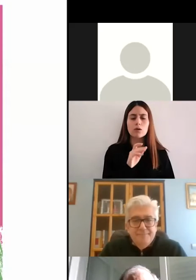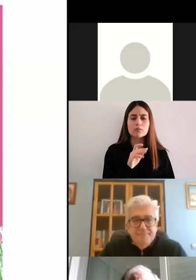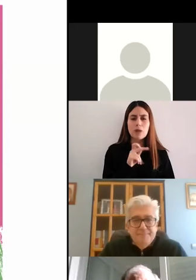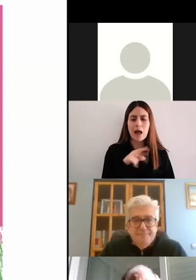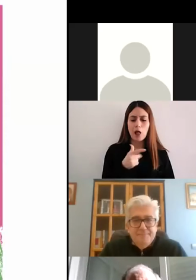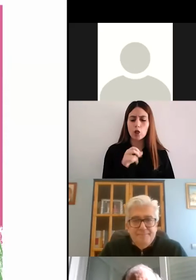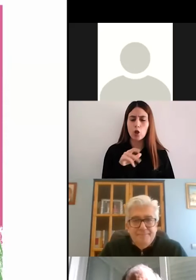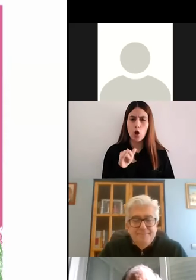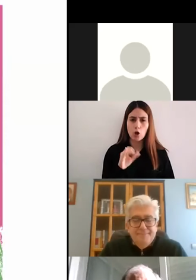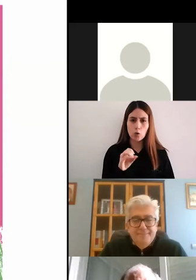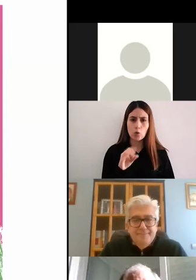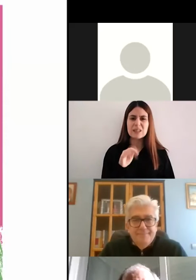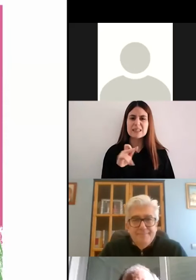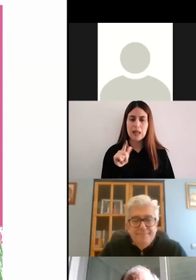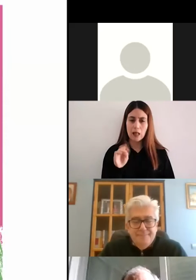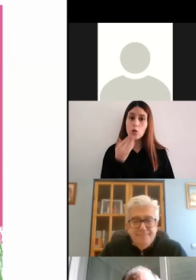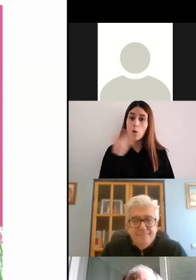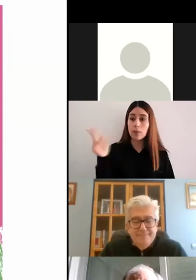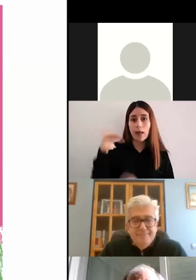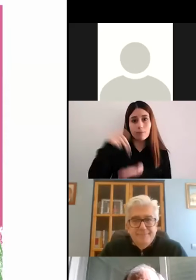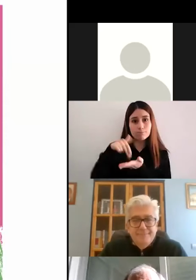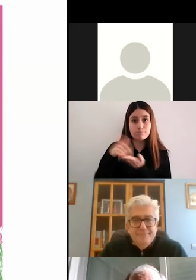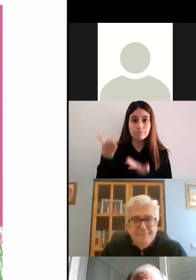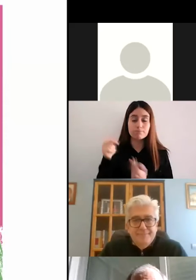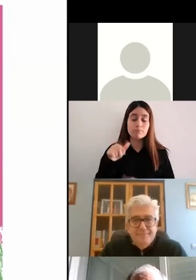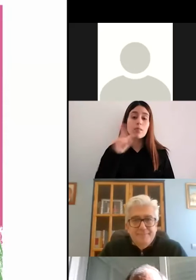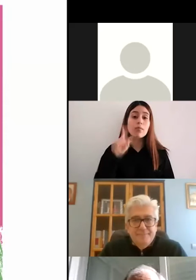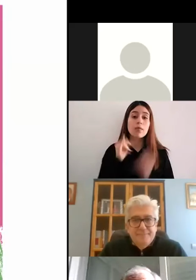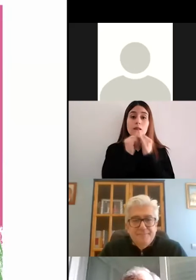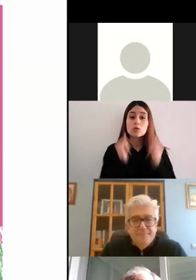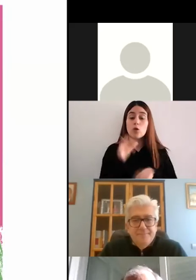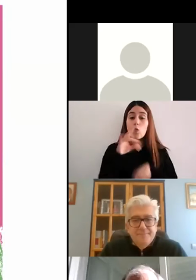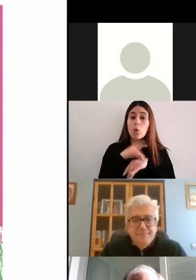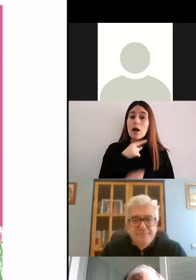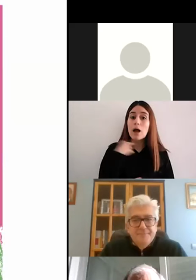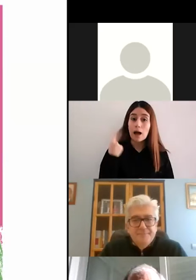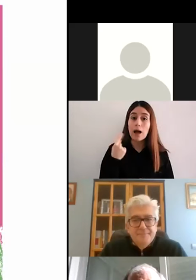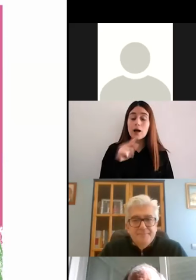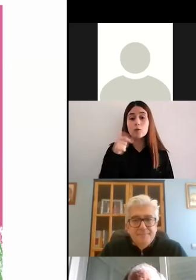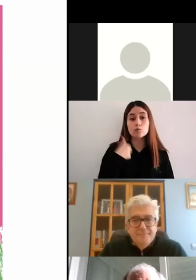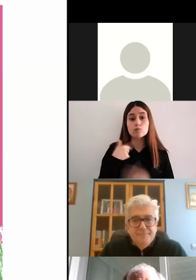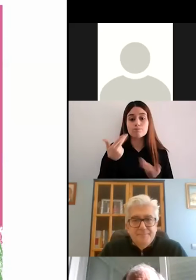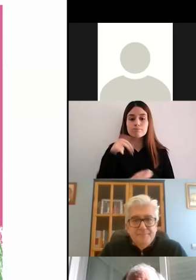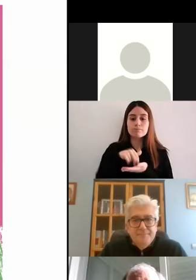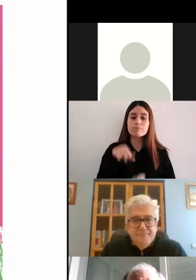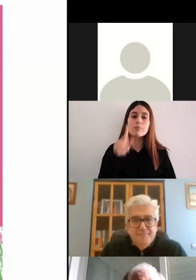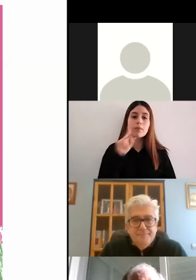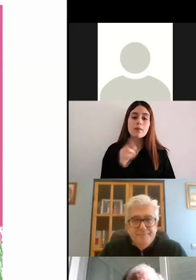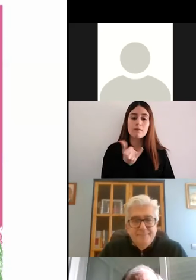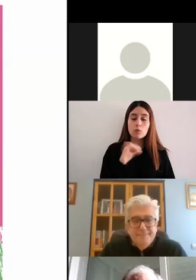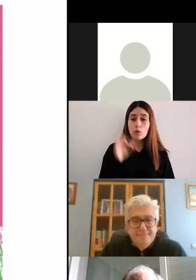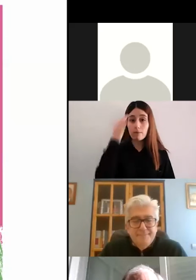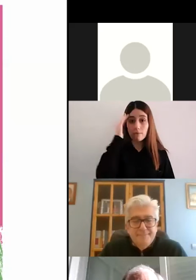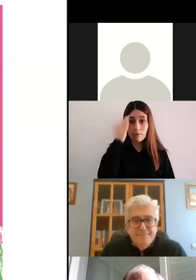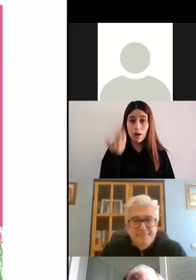juntado a nós neste Dia Internacional das Doenças Raras, que é festejado presencialmente a 28 de